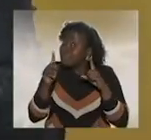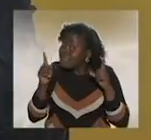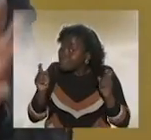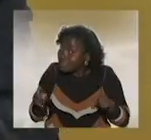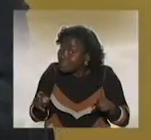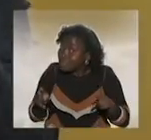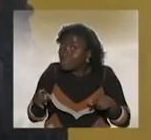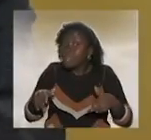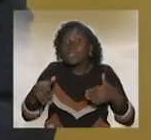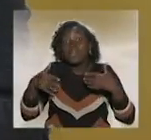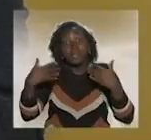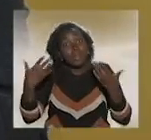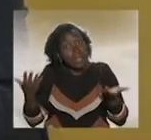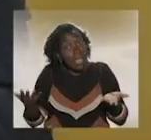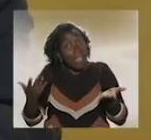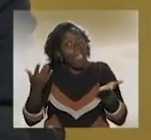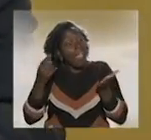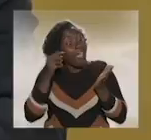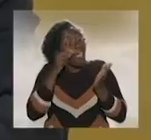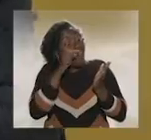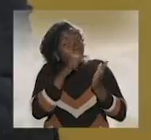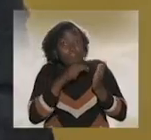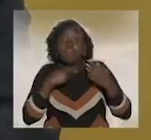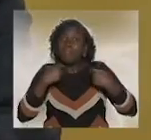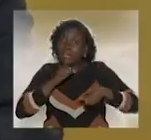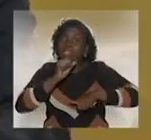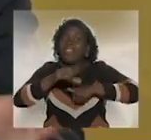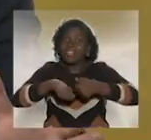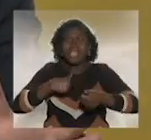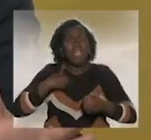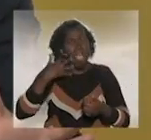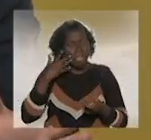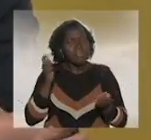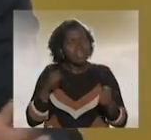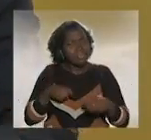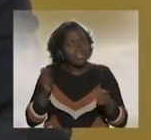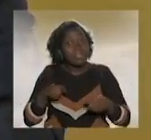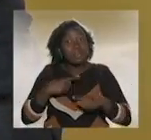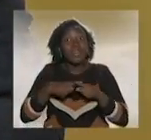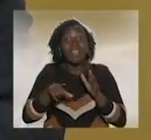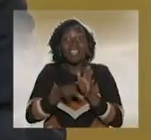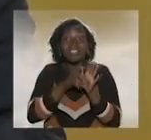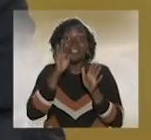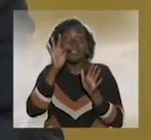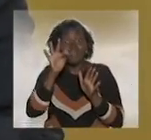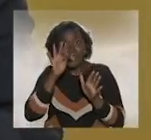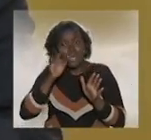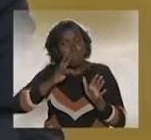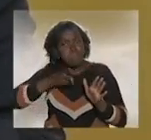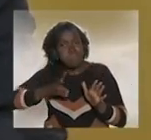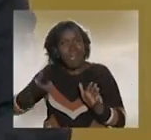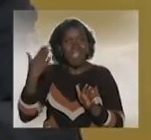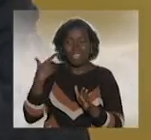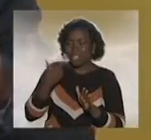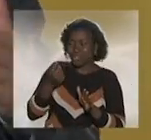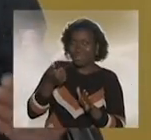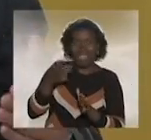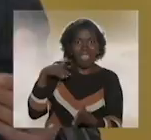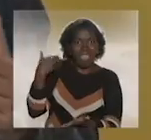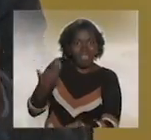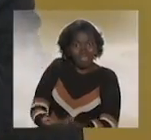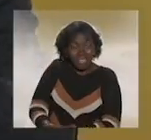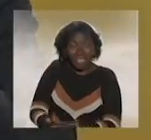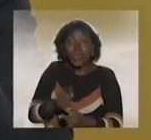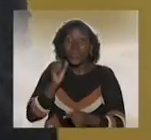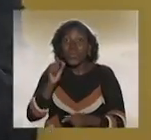que é uma receita que merece ser alterada. E eu acho que nós temos chance, né? Porque tem uma legislação federal em vigor desde